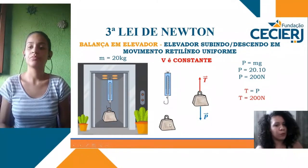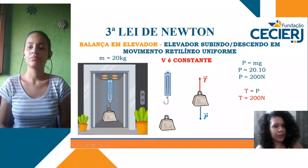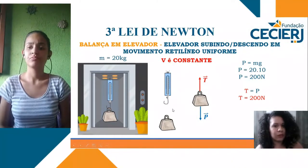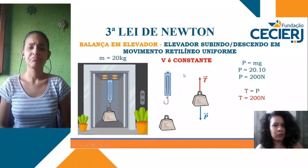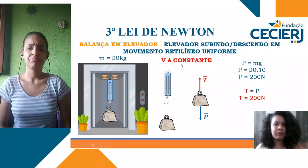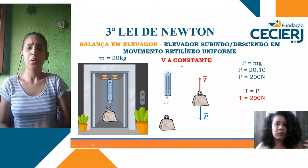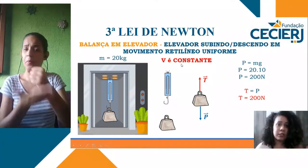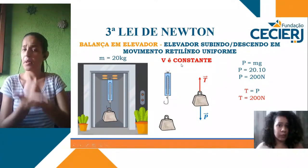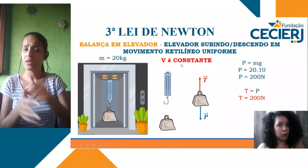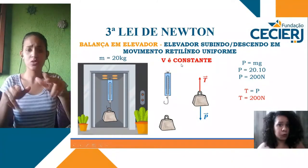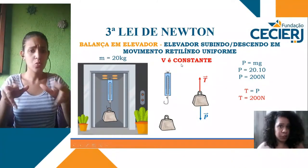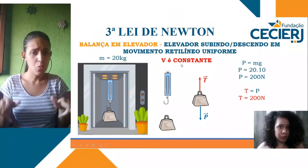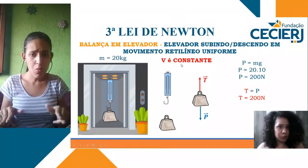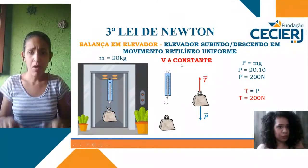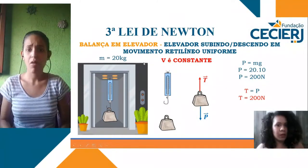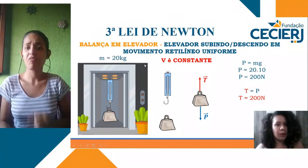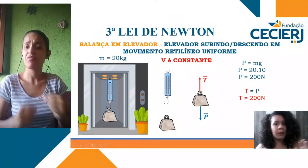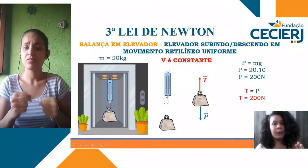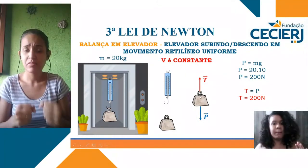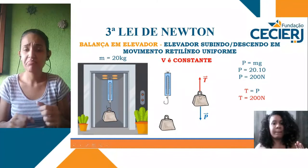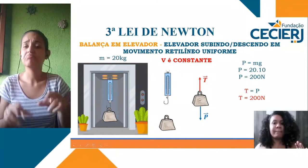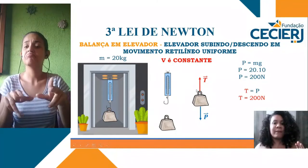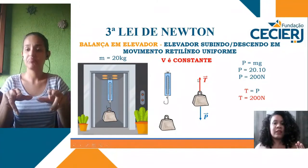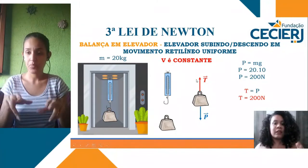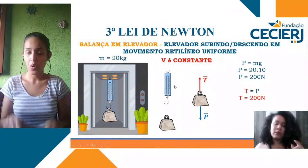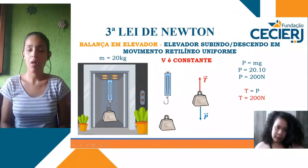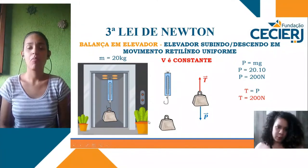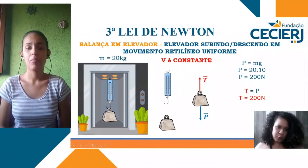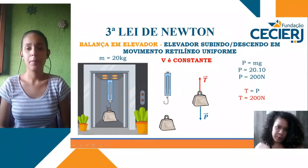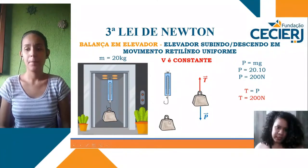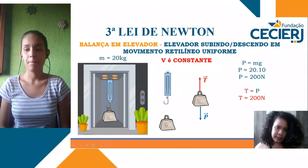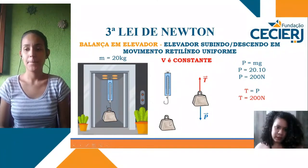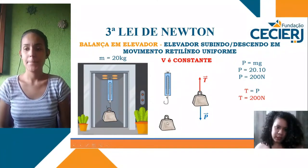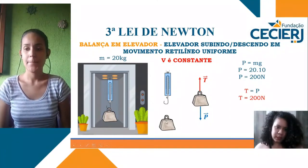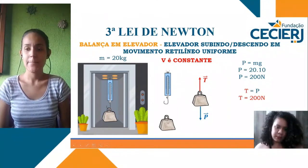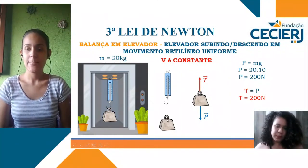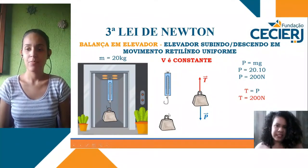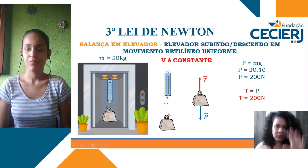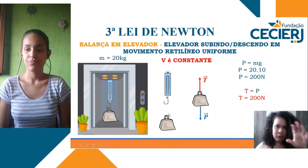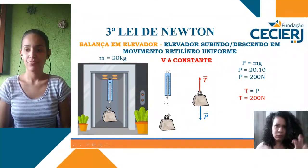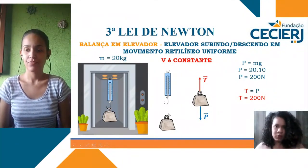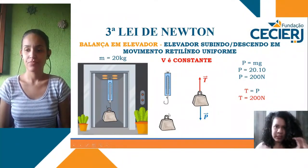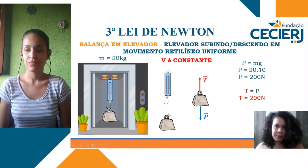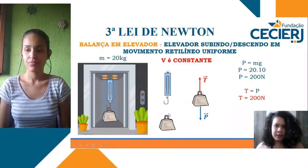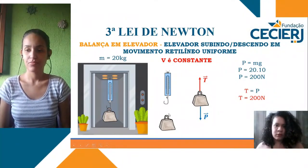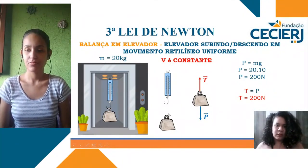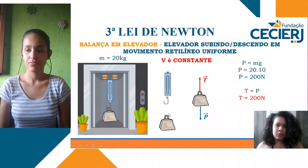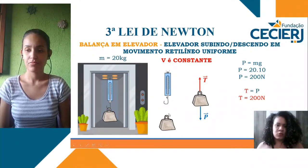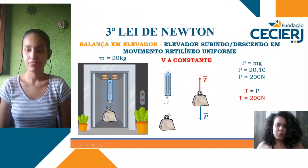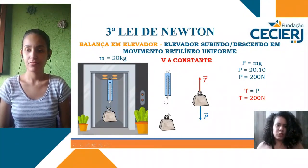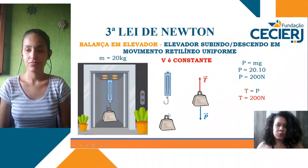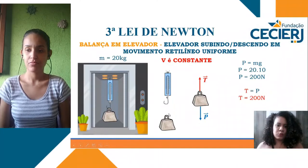o mesmo peso, velocidade constante. Se é o mesmo pezinho aqui, pezinho não